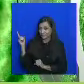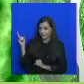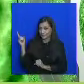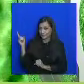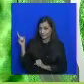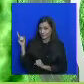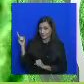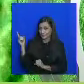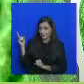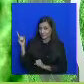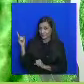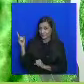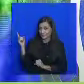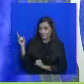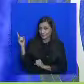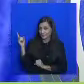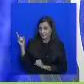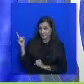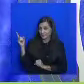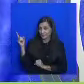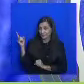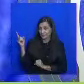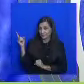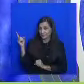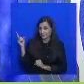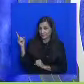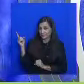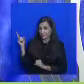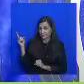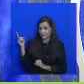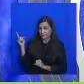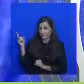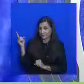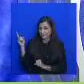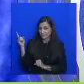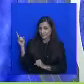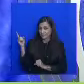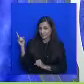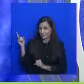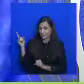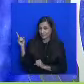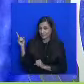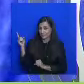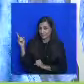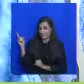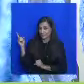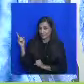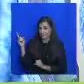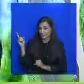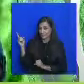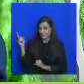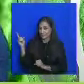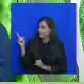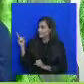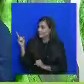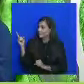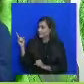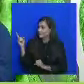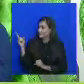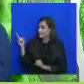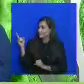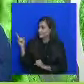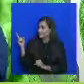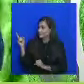soltar a bola manualmente. A bola número 6, senhores auditores, por gentileza, acompanhem bem a